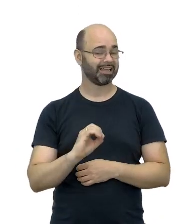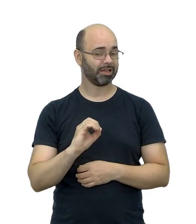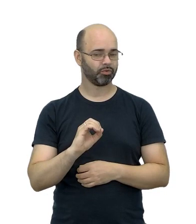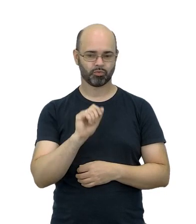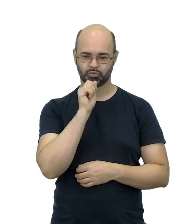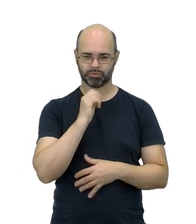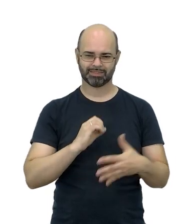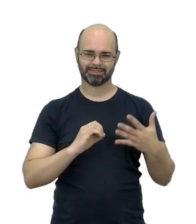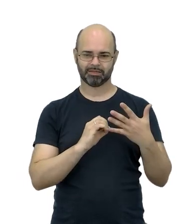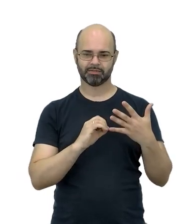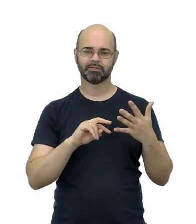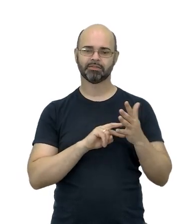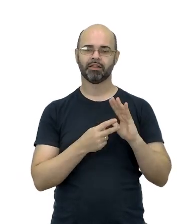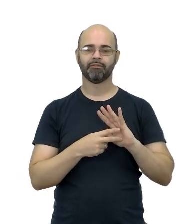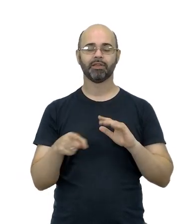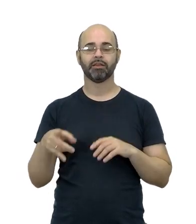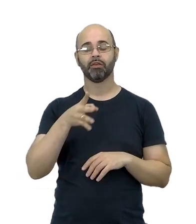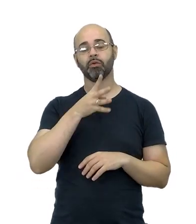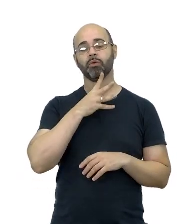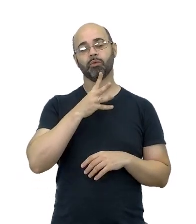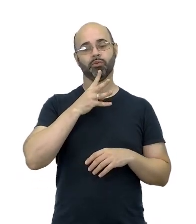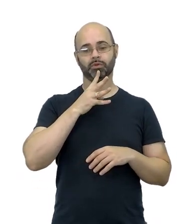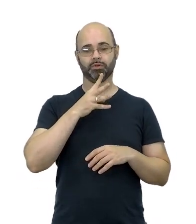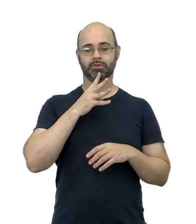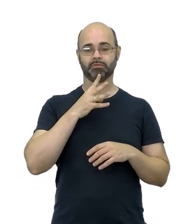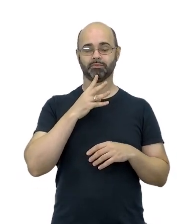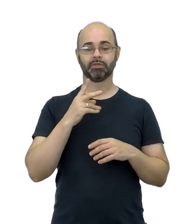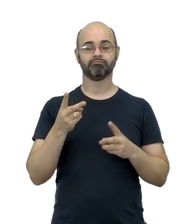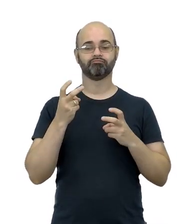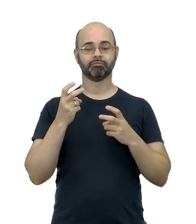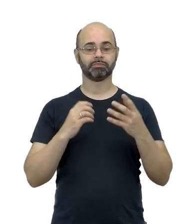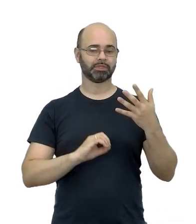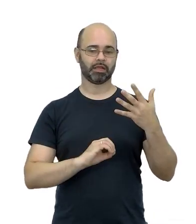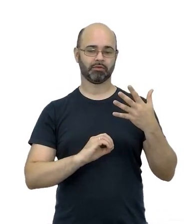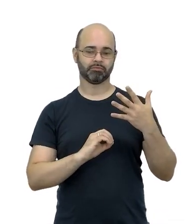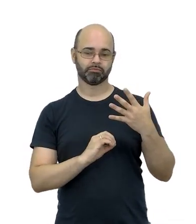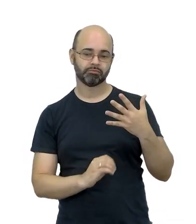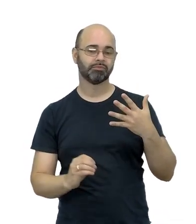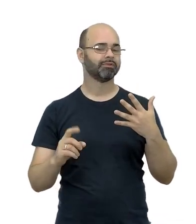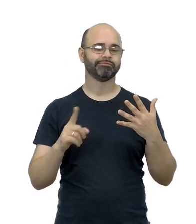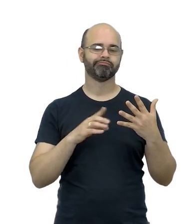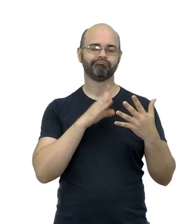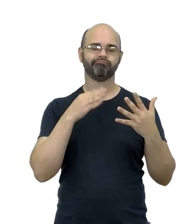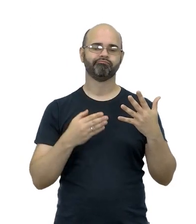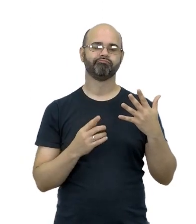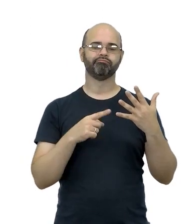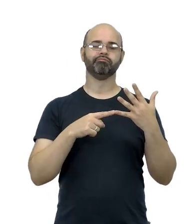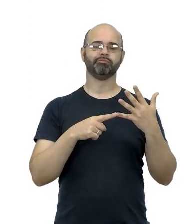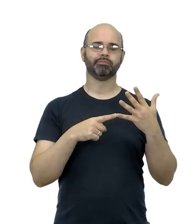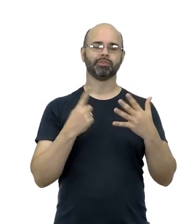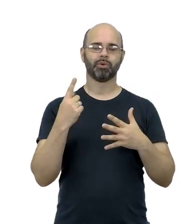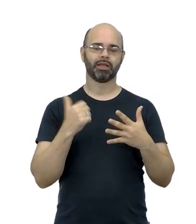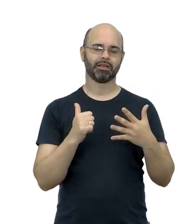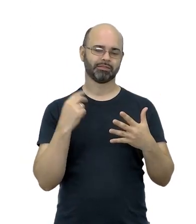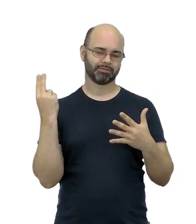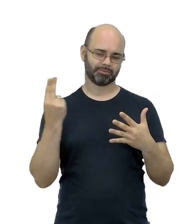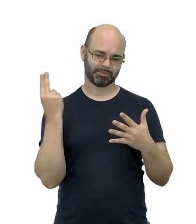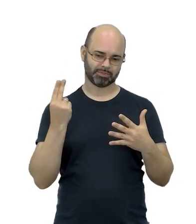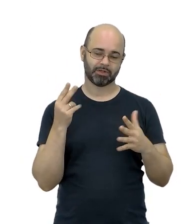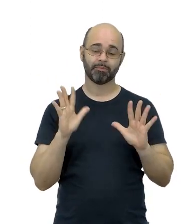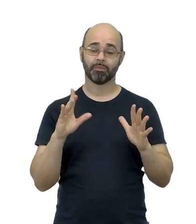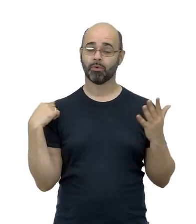nível de reconhecimento, ele não pode ir para o nível 1, que seria o nível de análise. Hoje, com as pesquisas